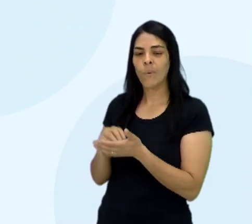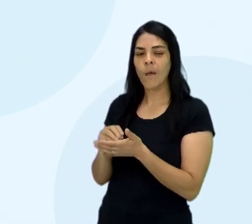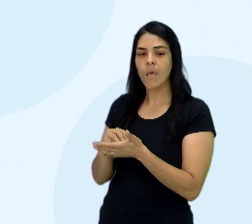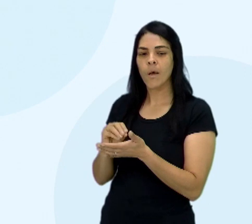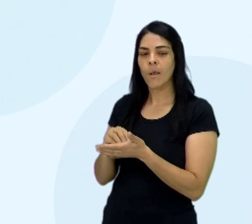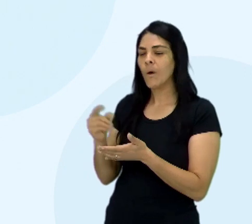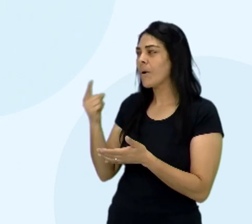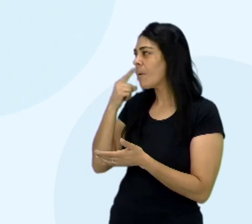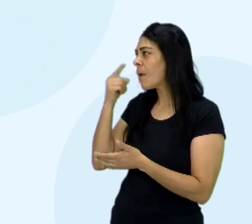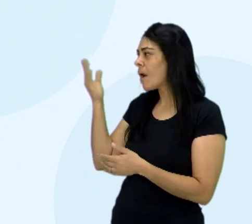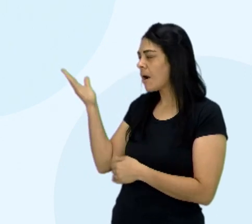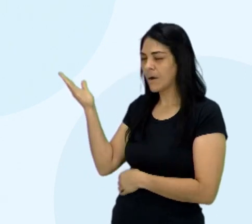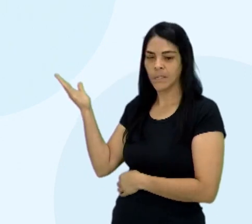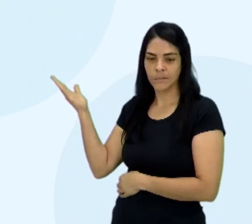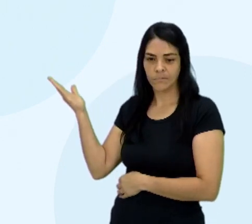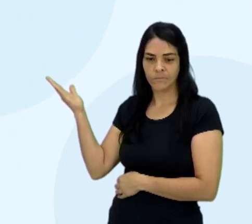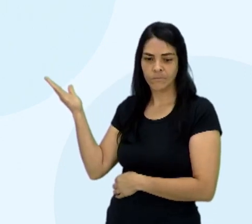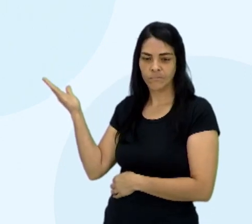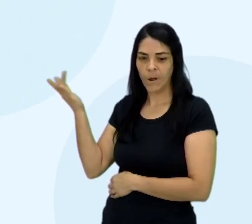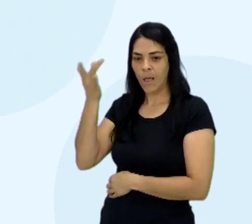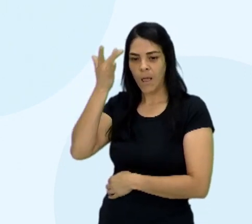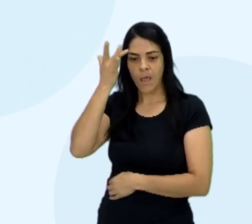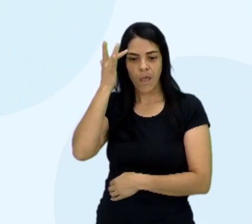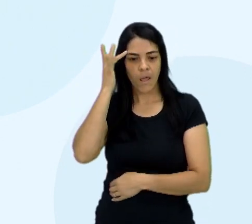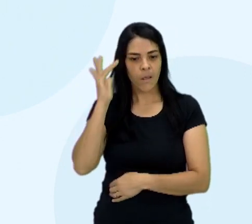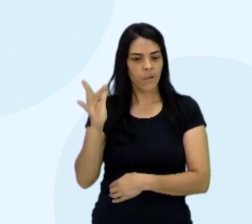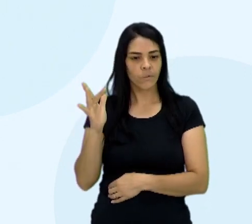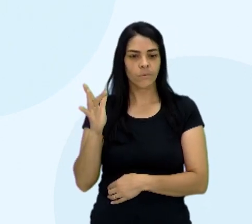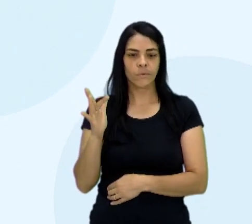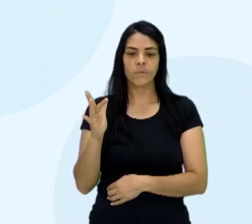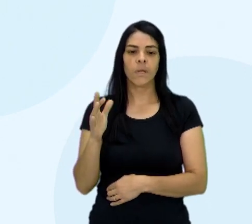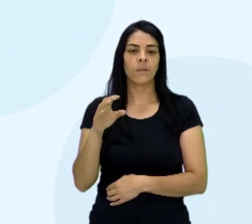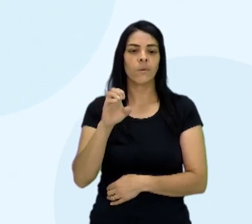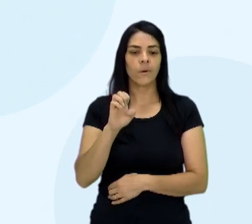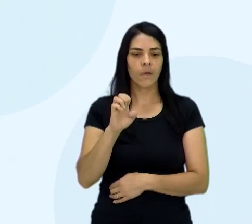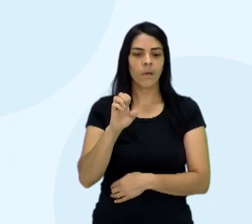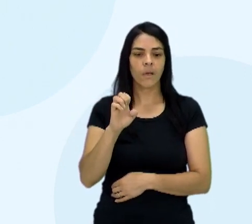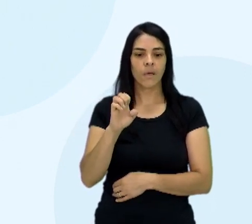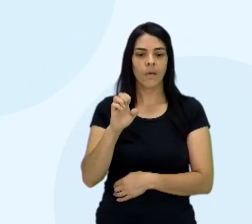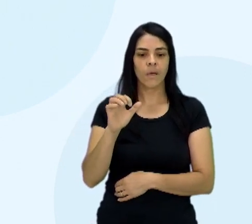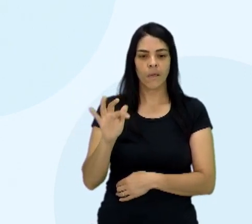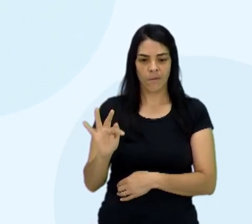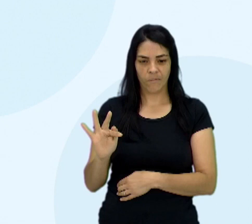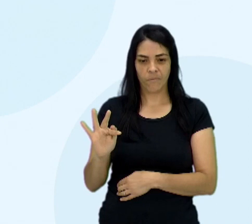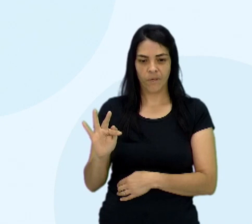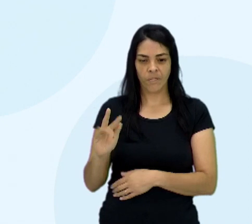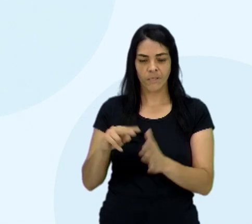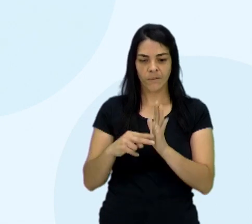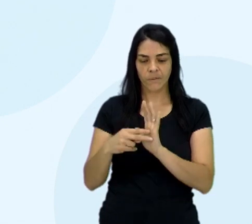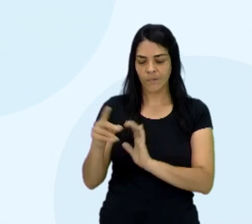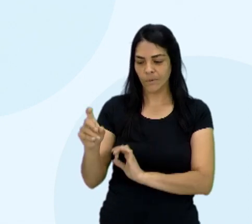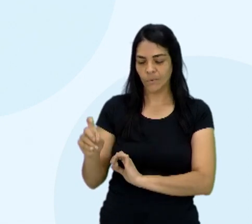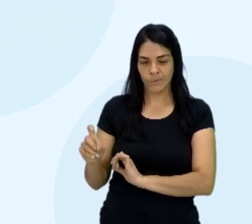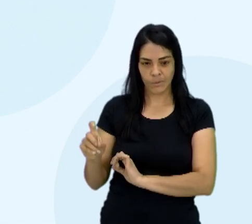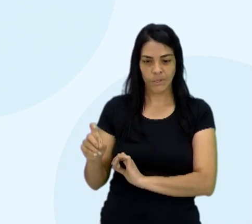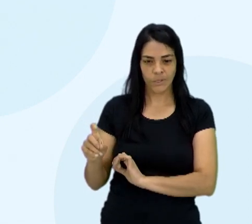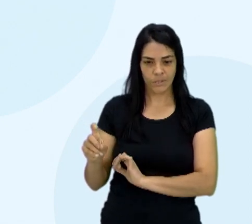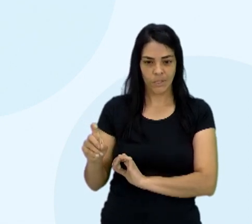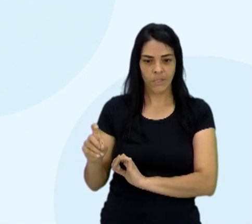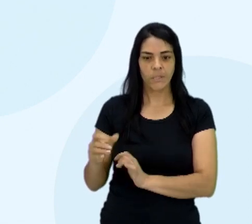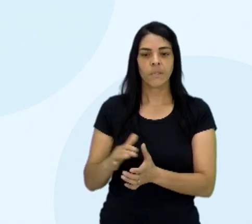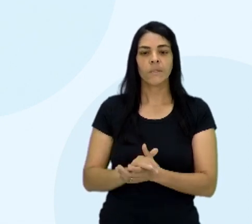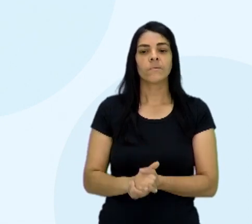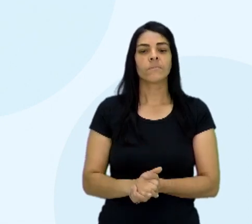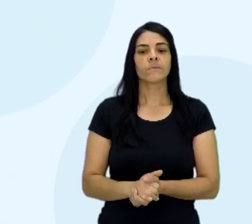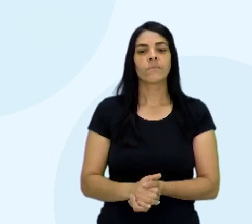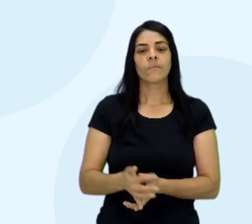que ele não sabe esse valor aqui, EF, que ele está chamando de X. Então, aplicando o teorema de Tales, ele consegue descobrir